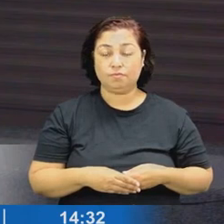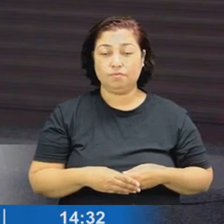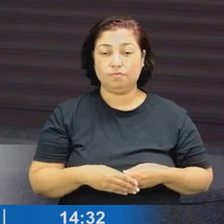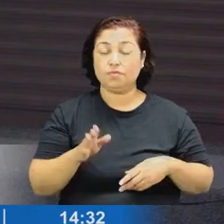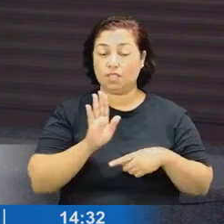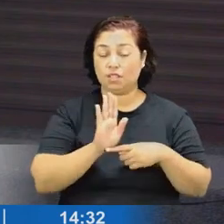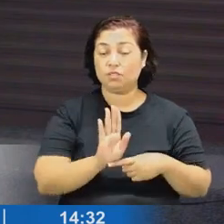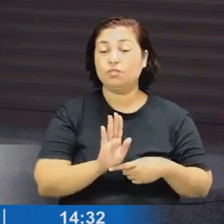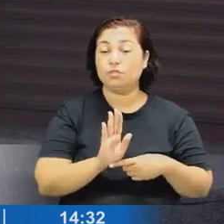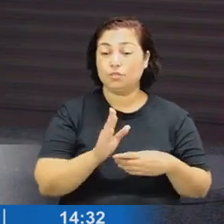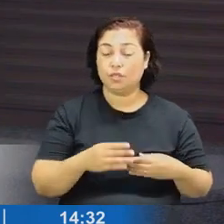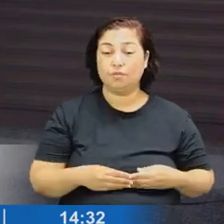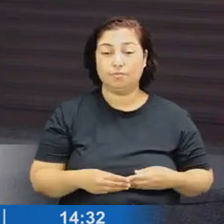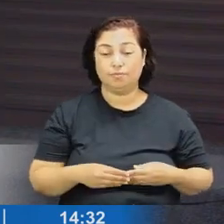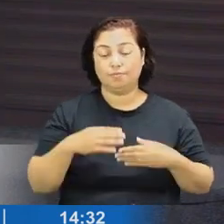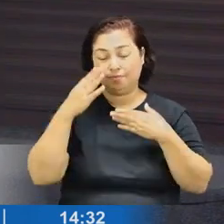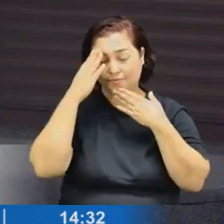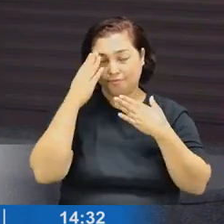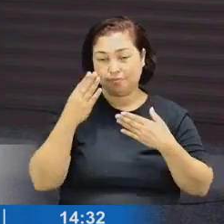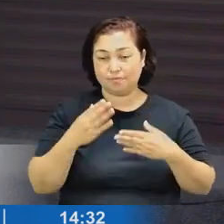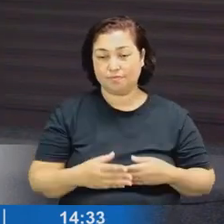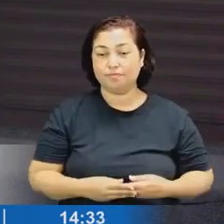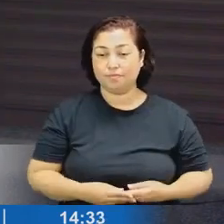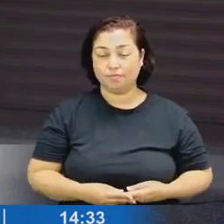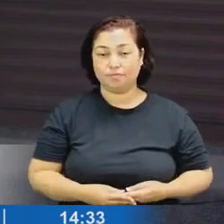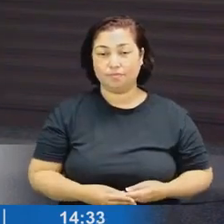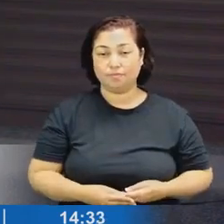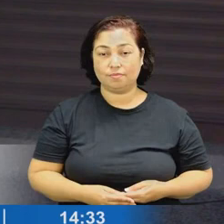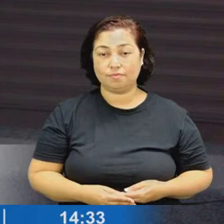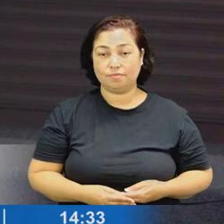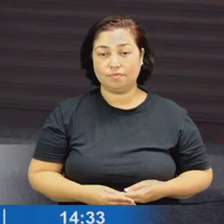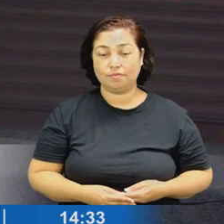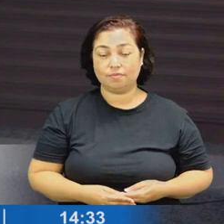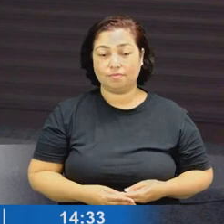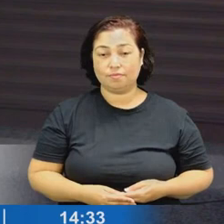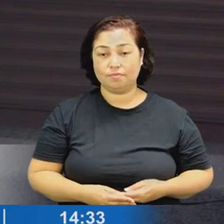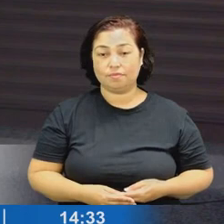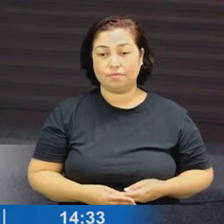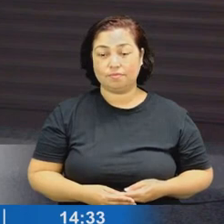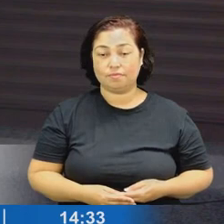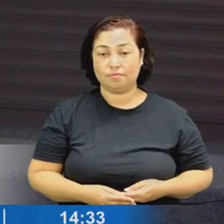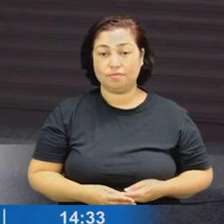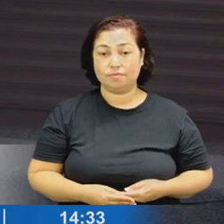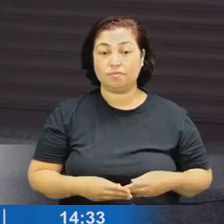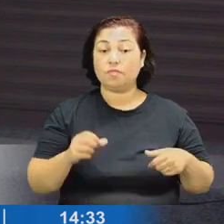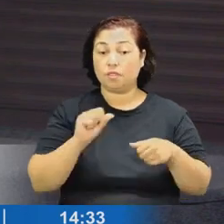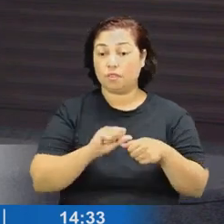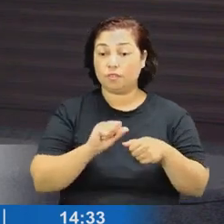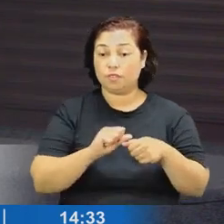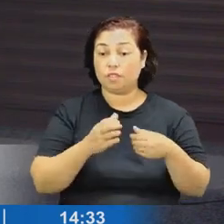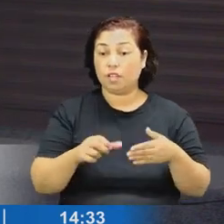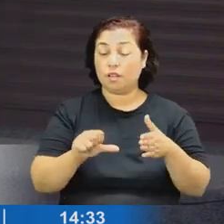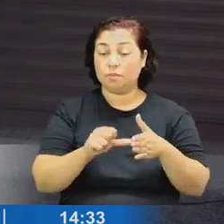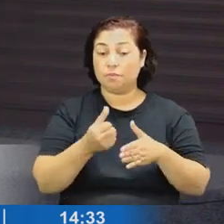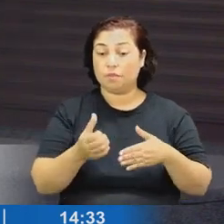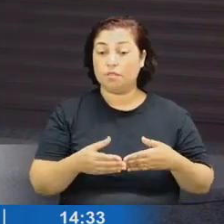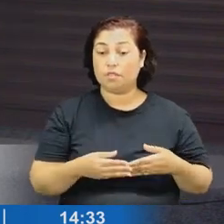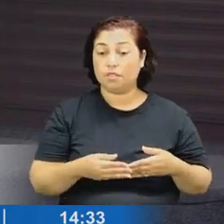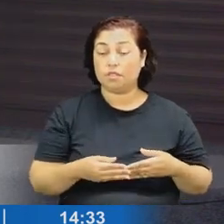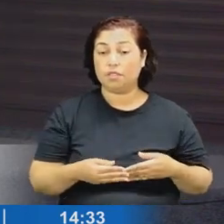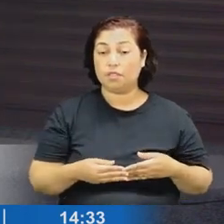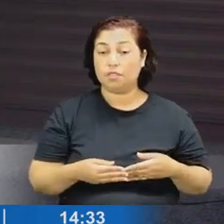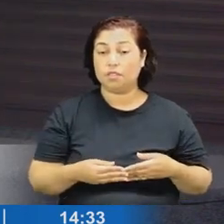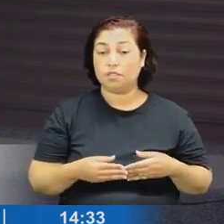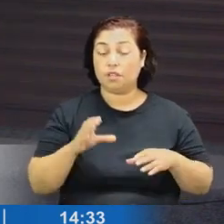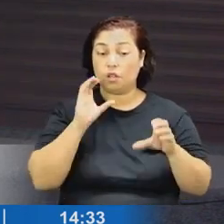tá bom obrigado tá bom vamos lá que que eu vou fazer aqui então a primeira a gente